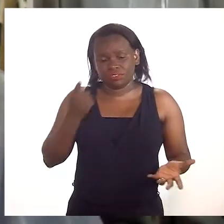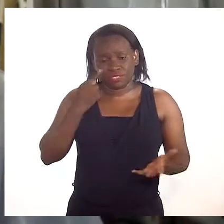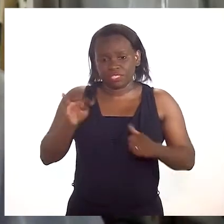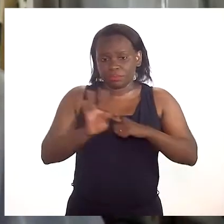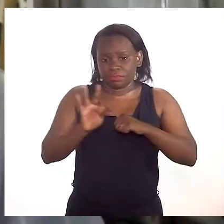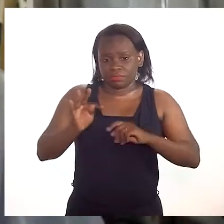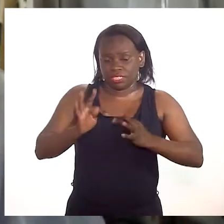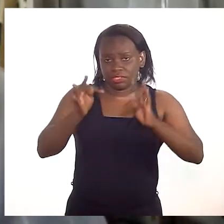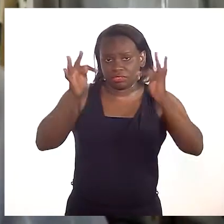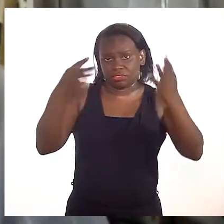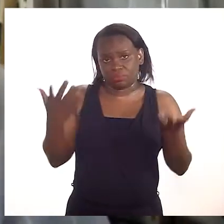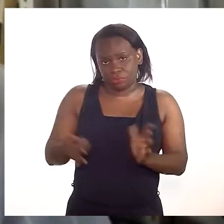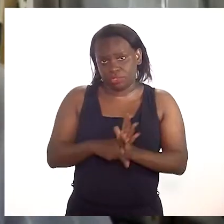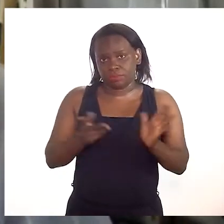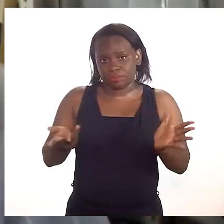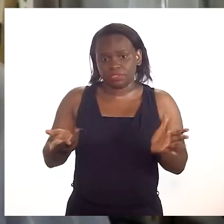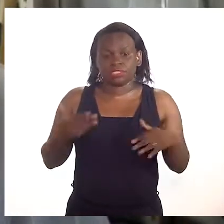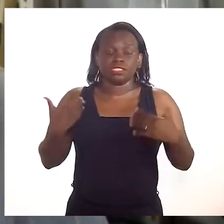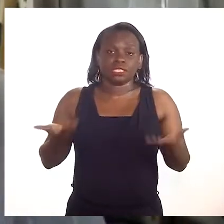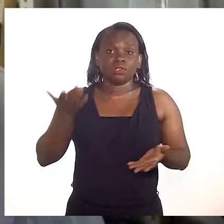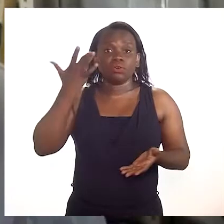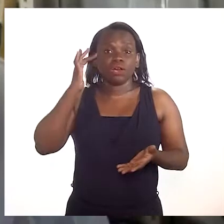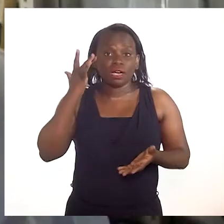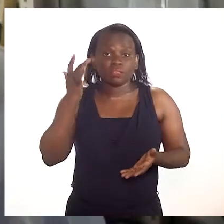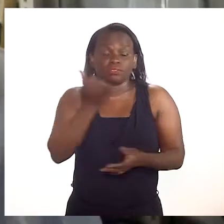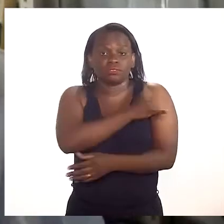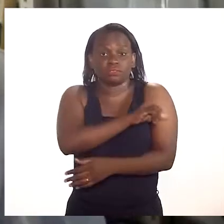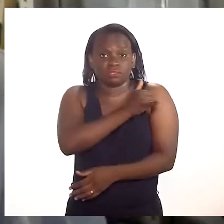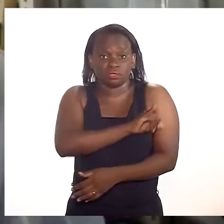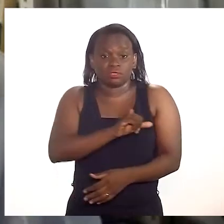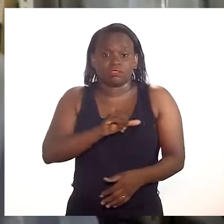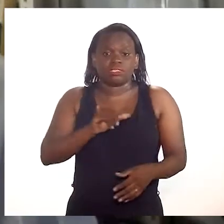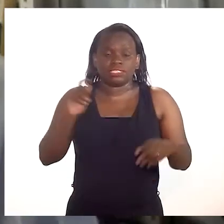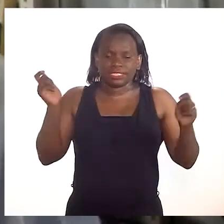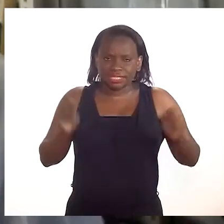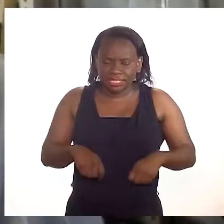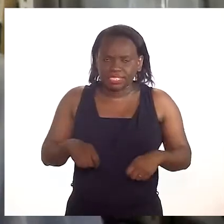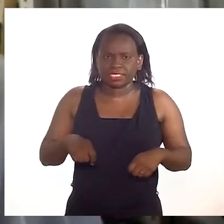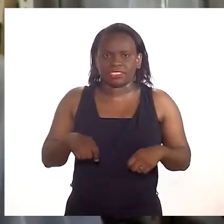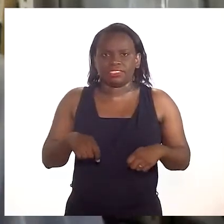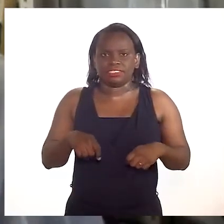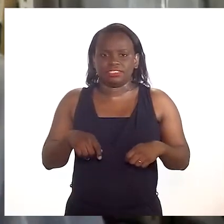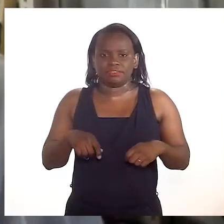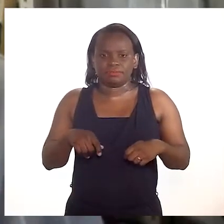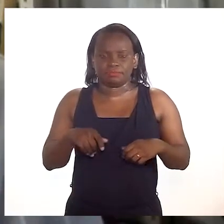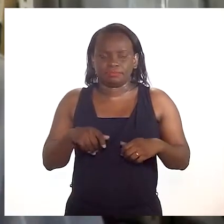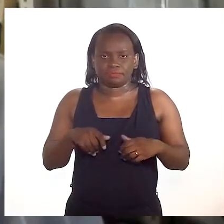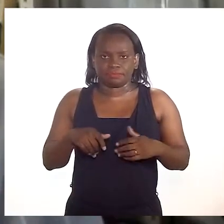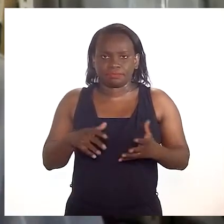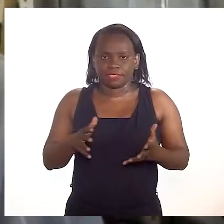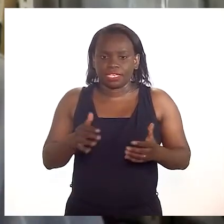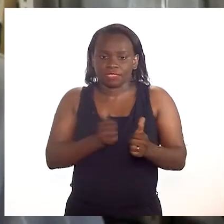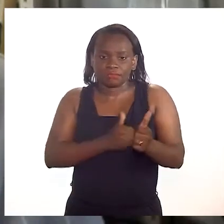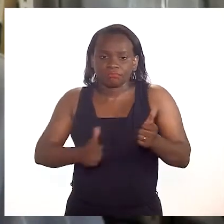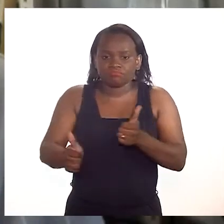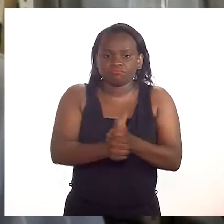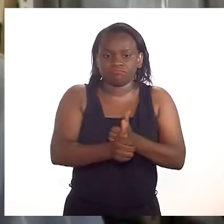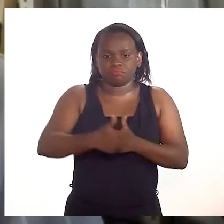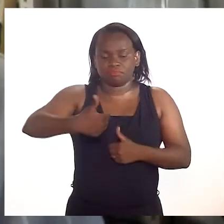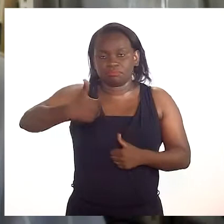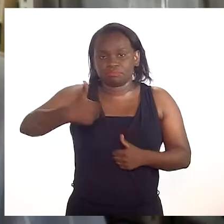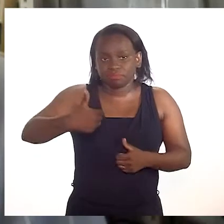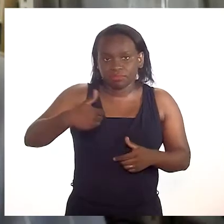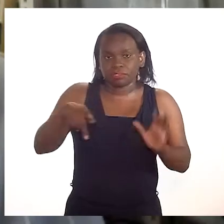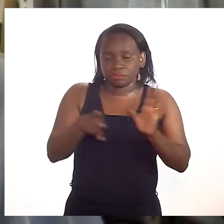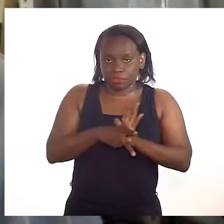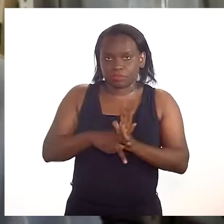vista tecnológico. E aí eu acho que o Rio de Janeiro tem tudo para assumir a liderança, ou